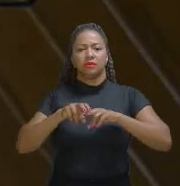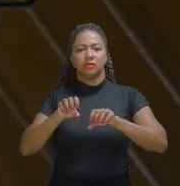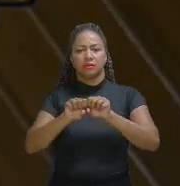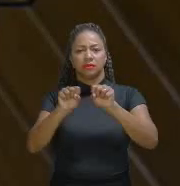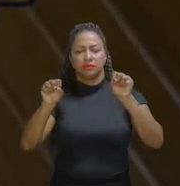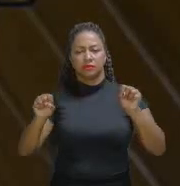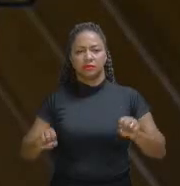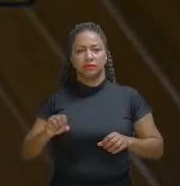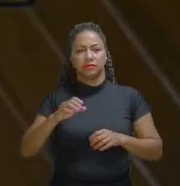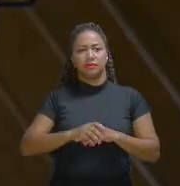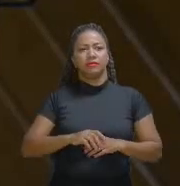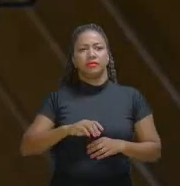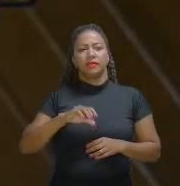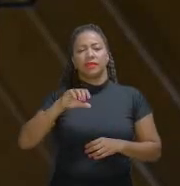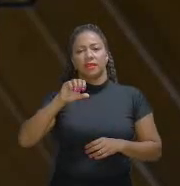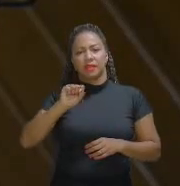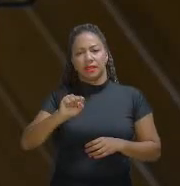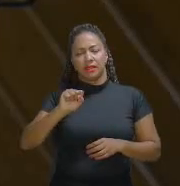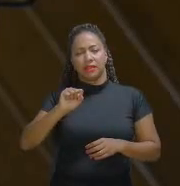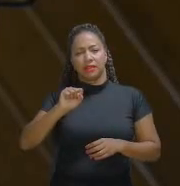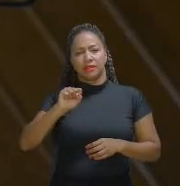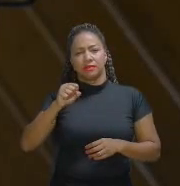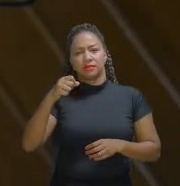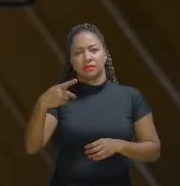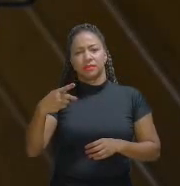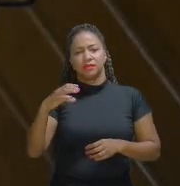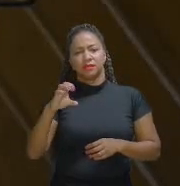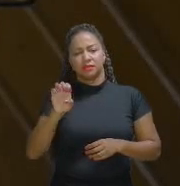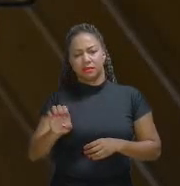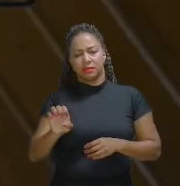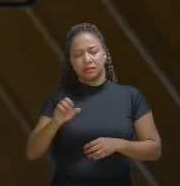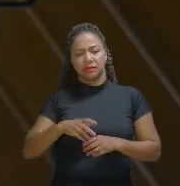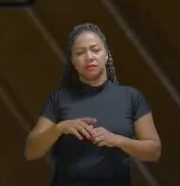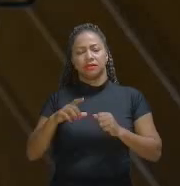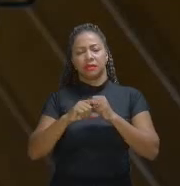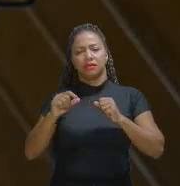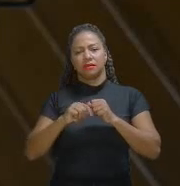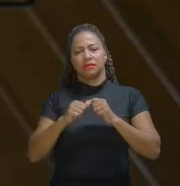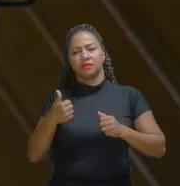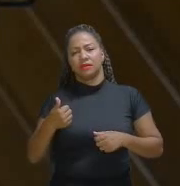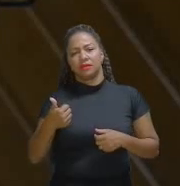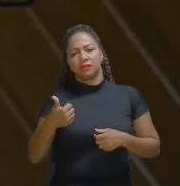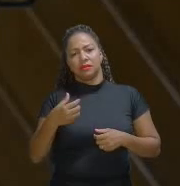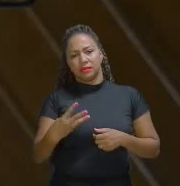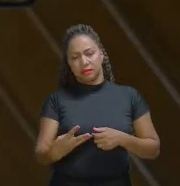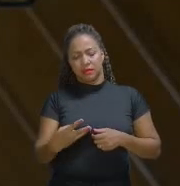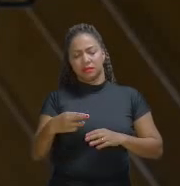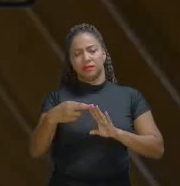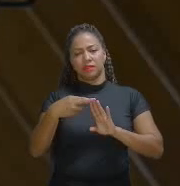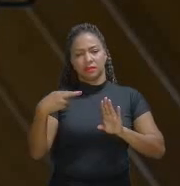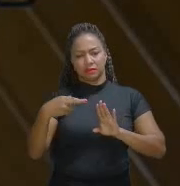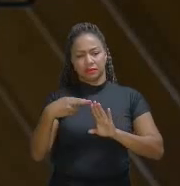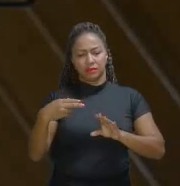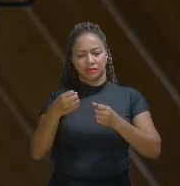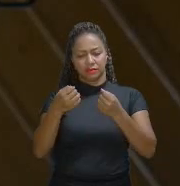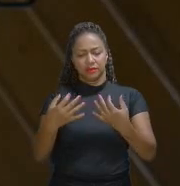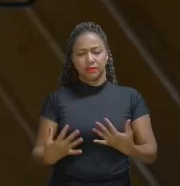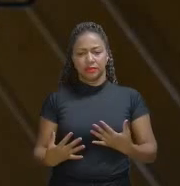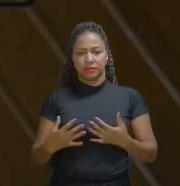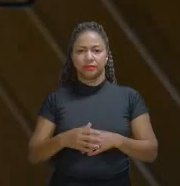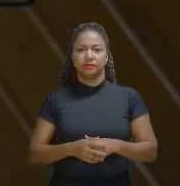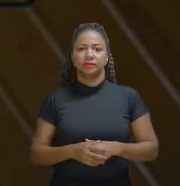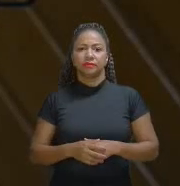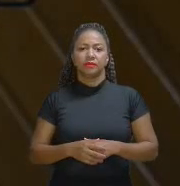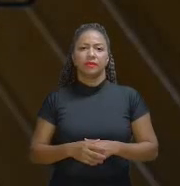sistema SPCE Web, conforme previsto no artigo 13 da resolução já mencionada. Alegou,